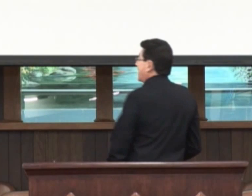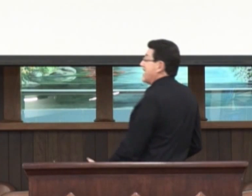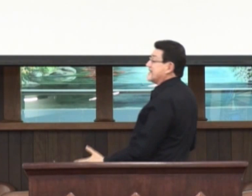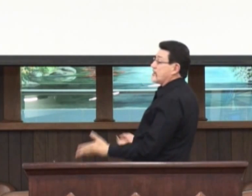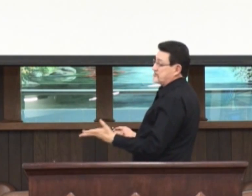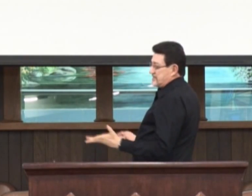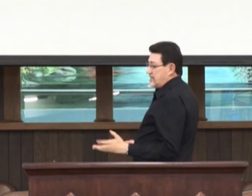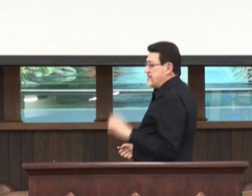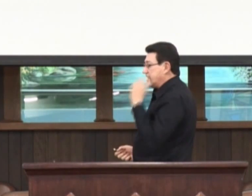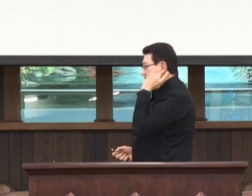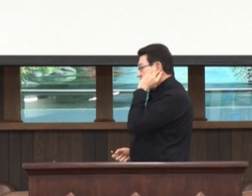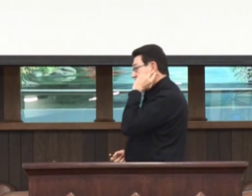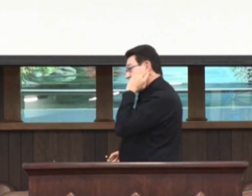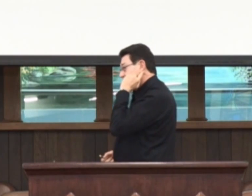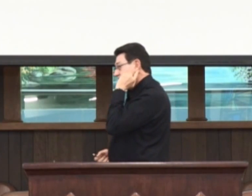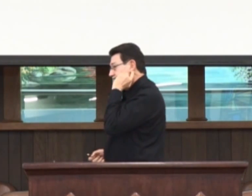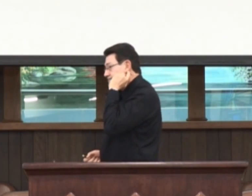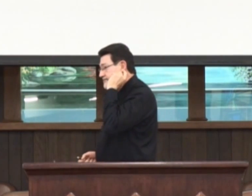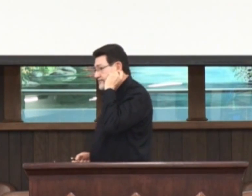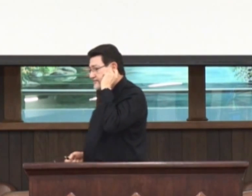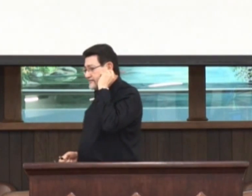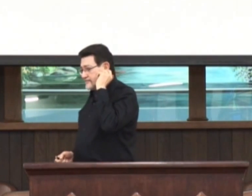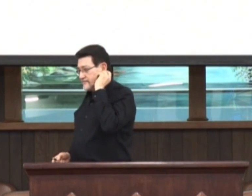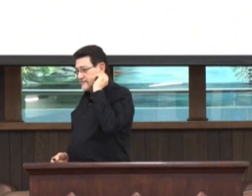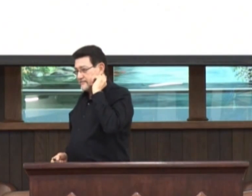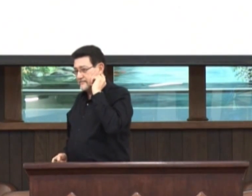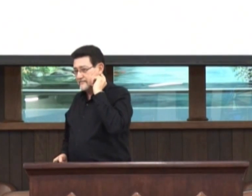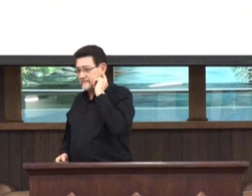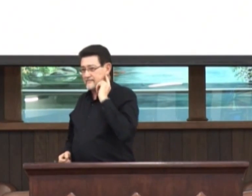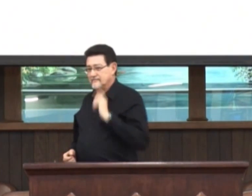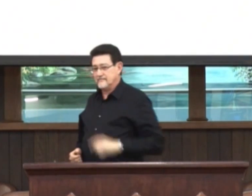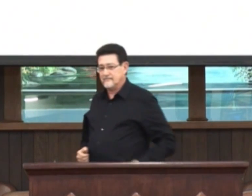Eu não queria Deus, mas Ele me quis.